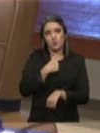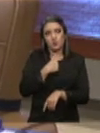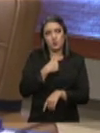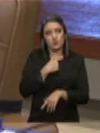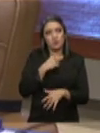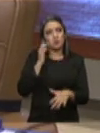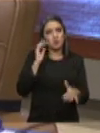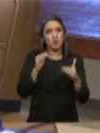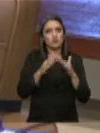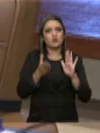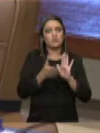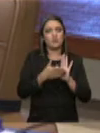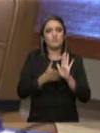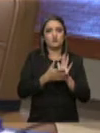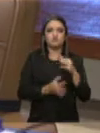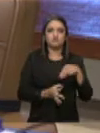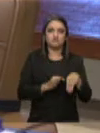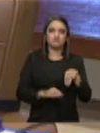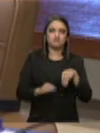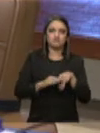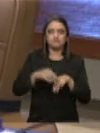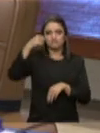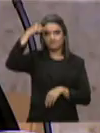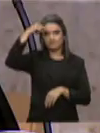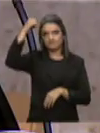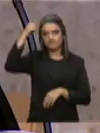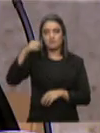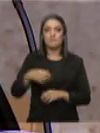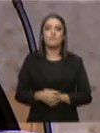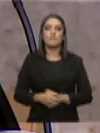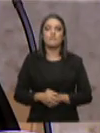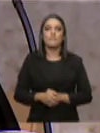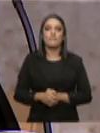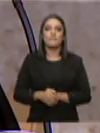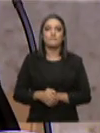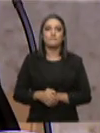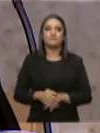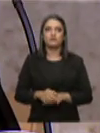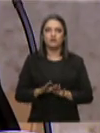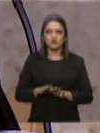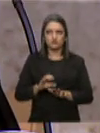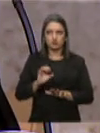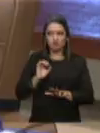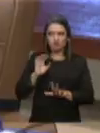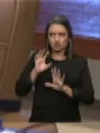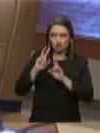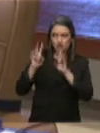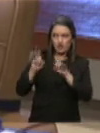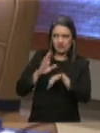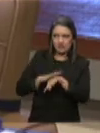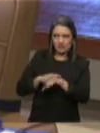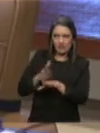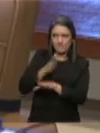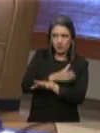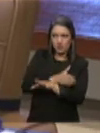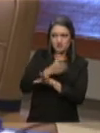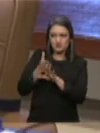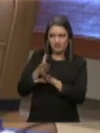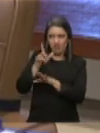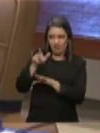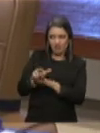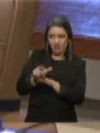do ministro Roberto Barroso. Com relação a só a anterioridade, né? Vossa